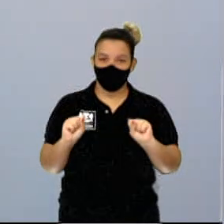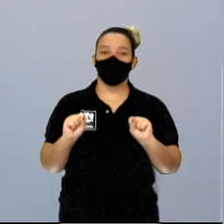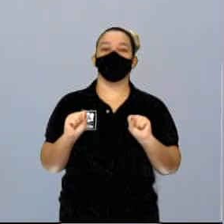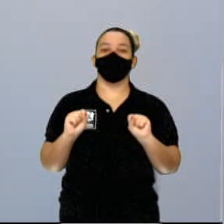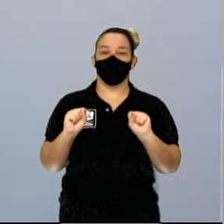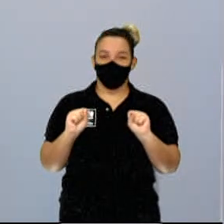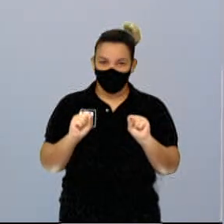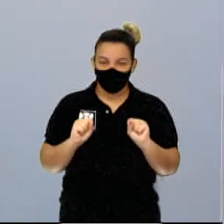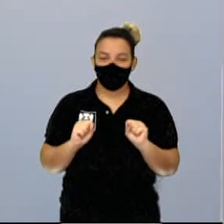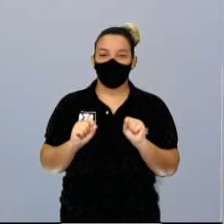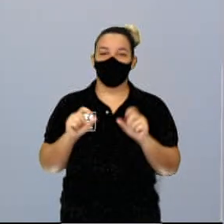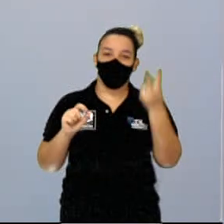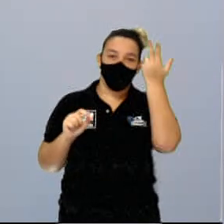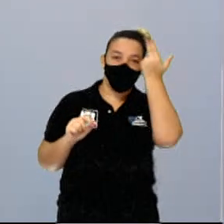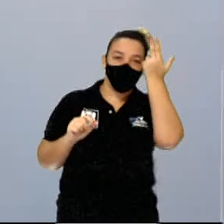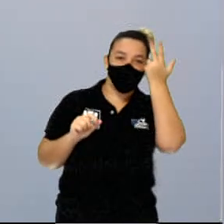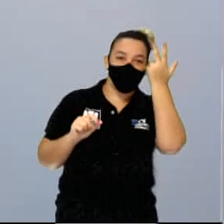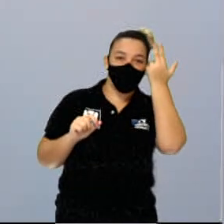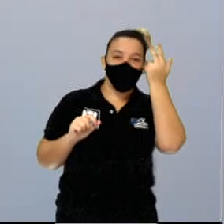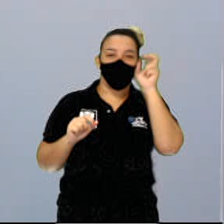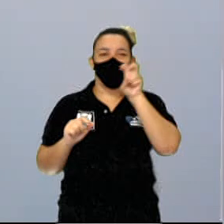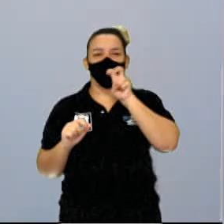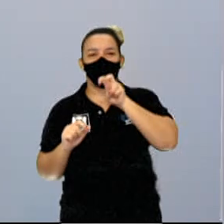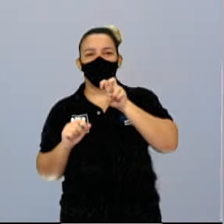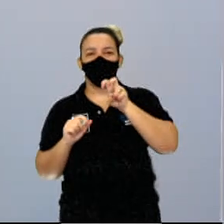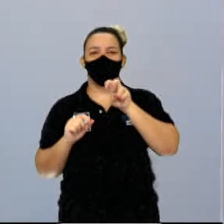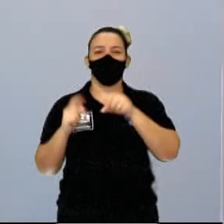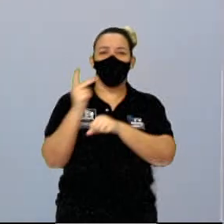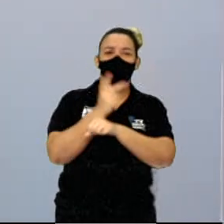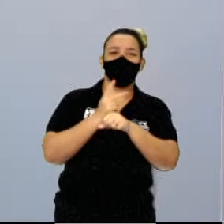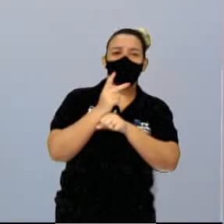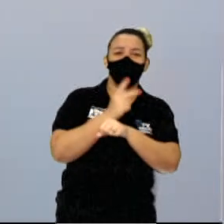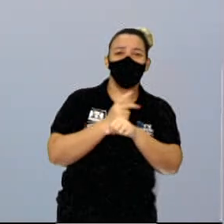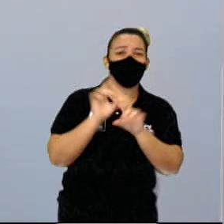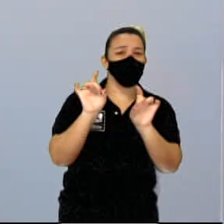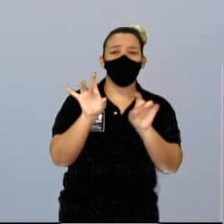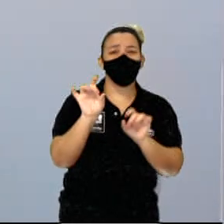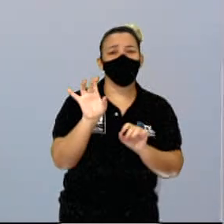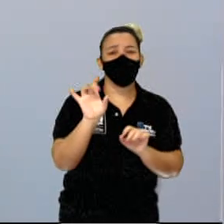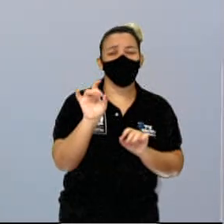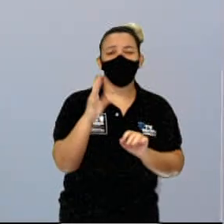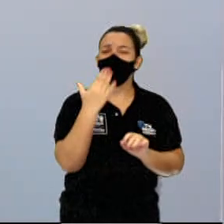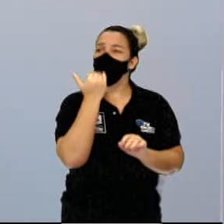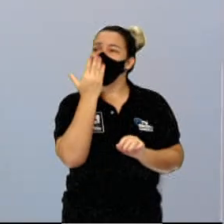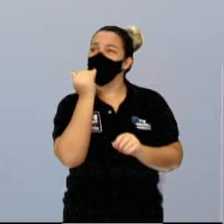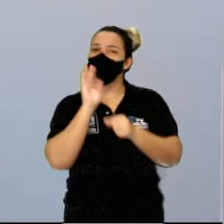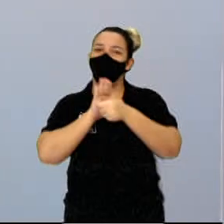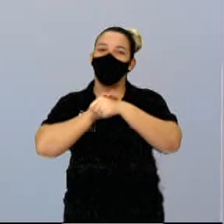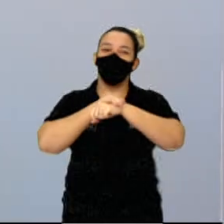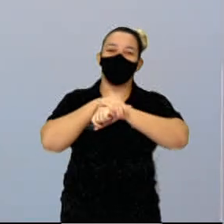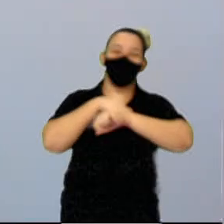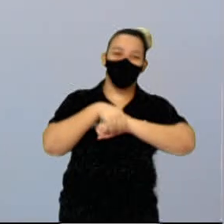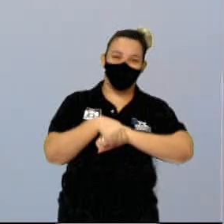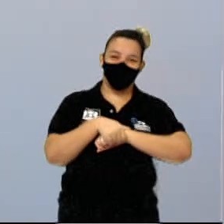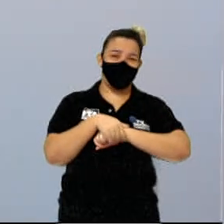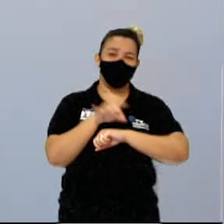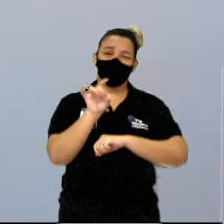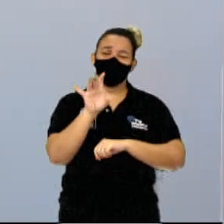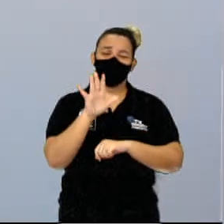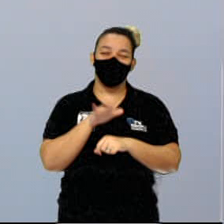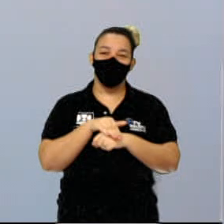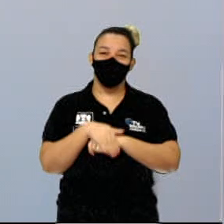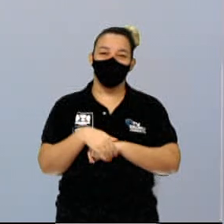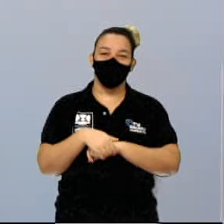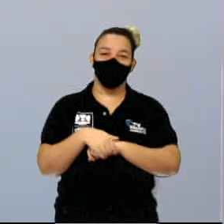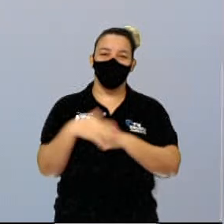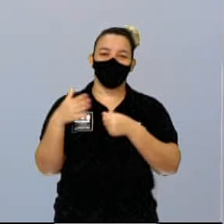motivação da lebre, né? Ele vai dizer que ele buscava apenas o jantar, a lebre buscava proteger a sua própria vida.